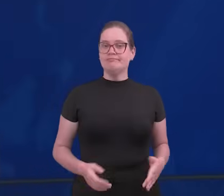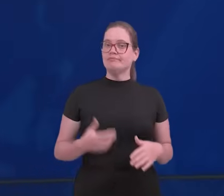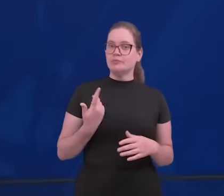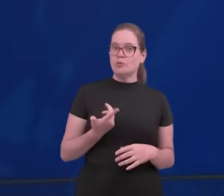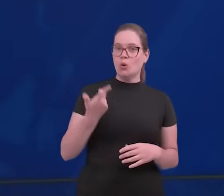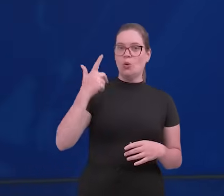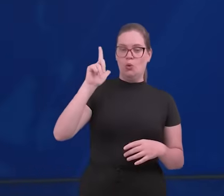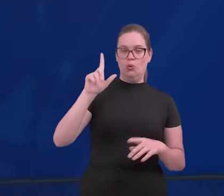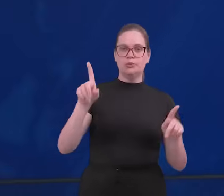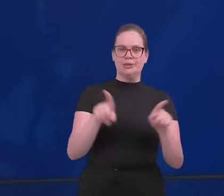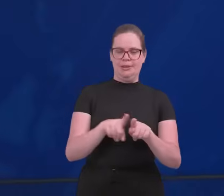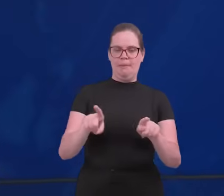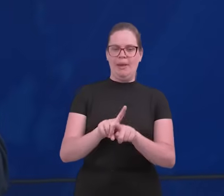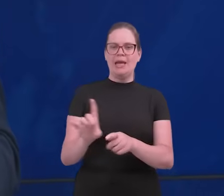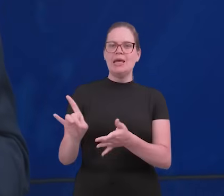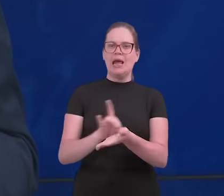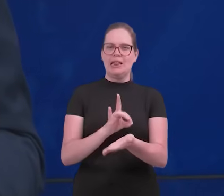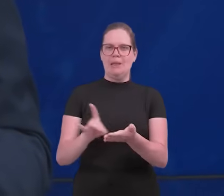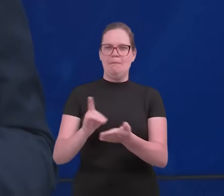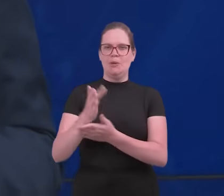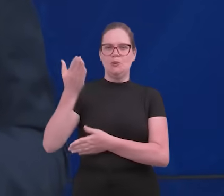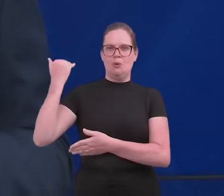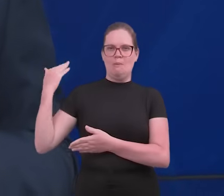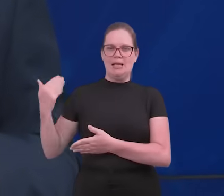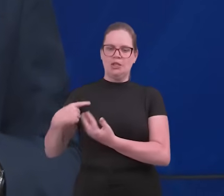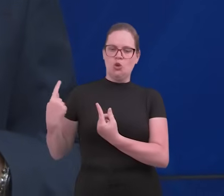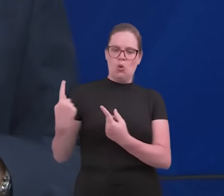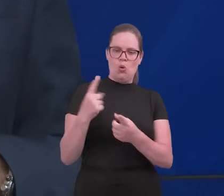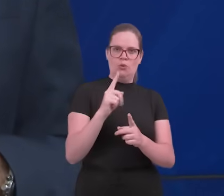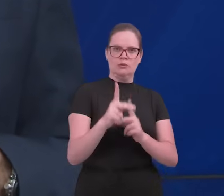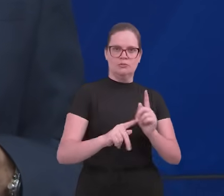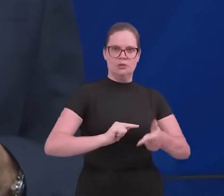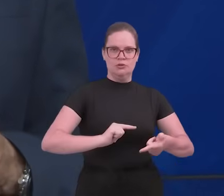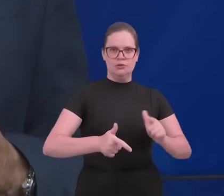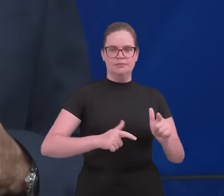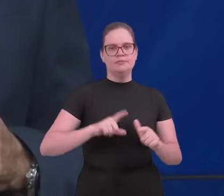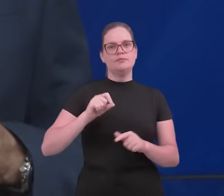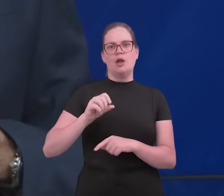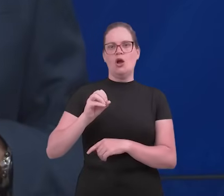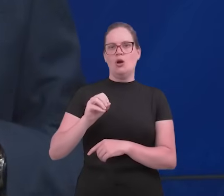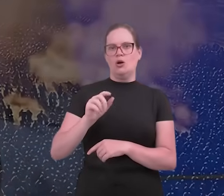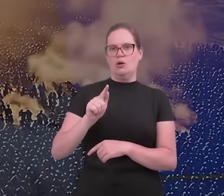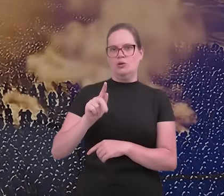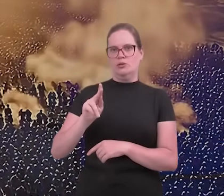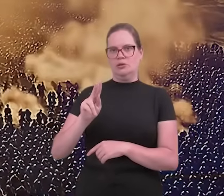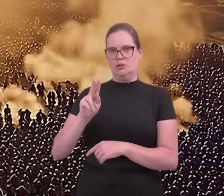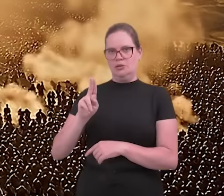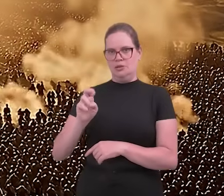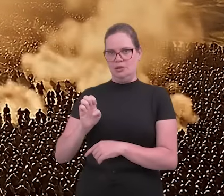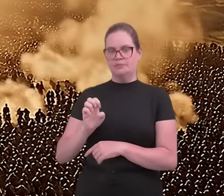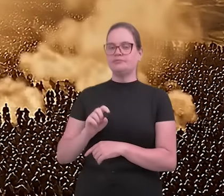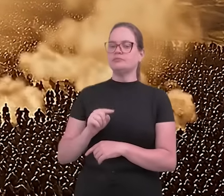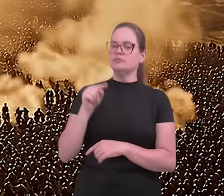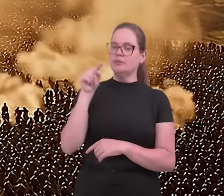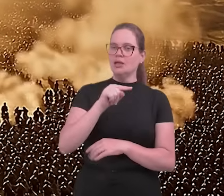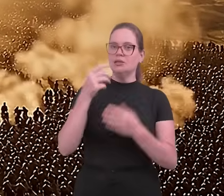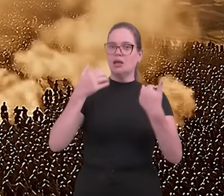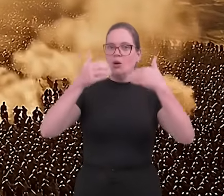outro inimigo do povo de Israel foi Og, rei de Bazã. Ele